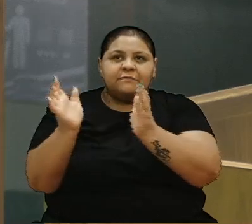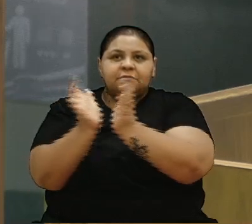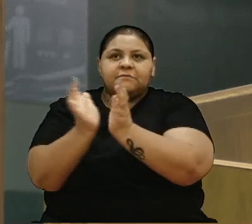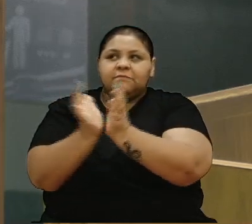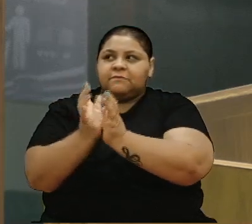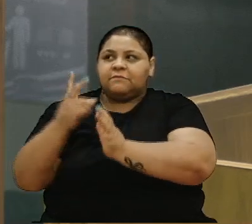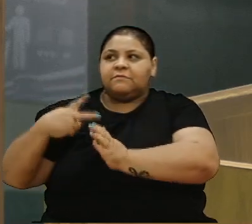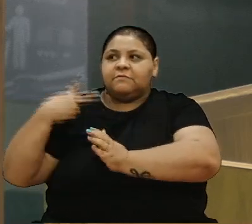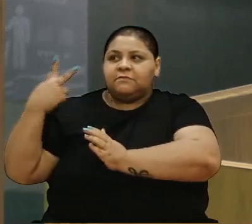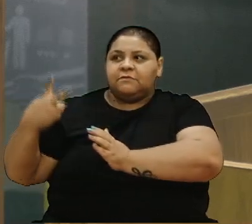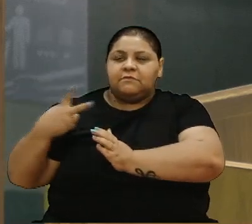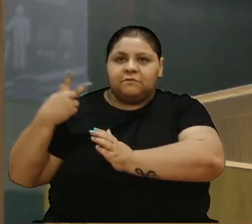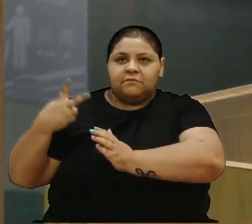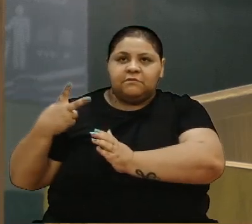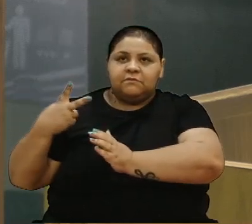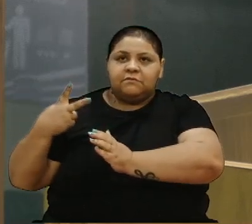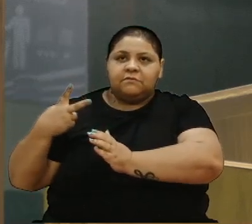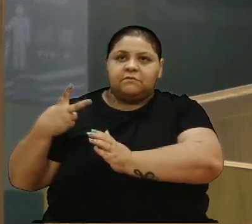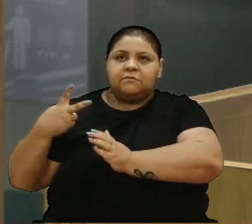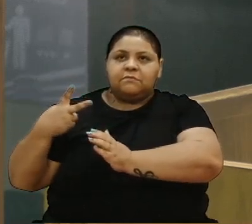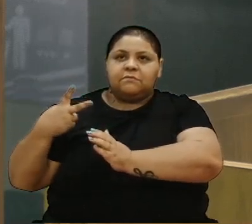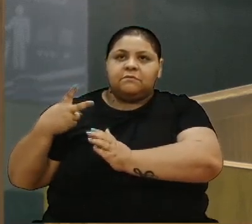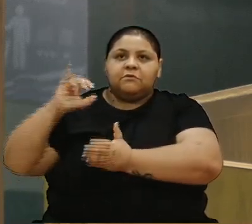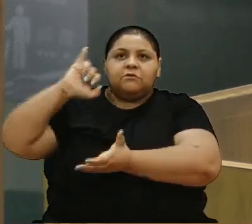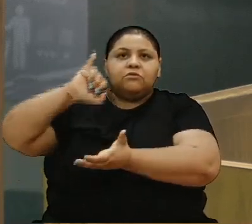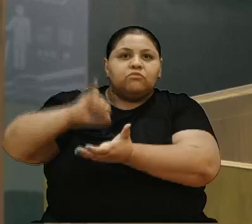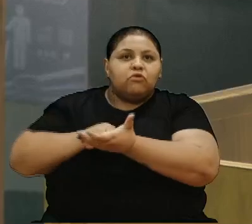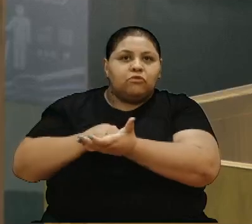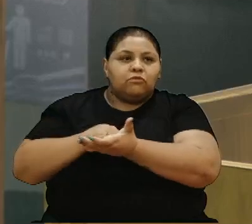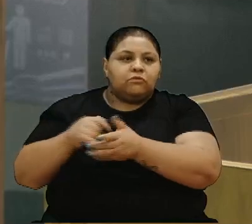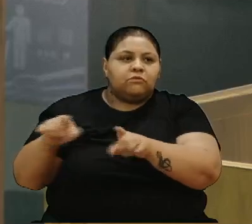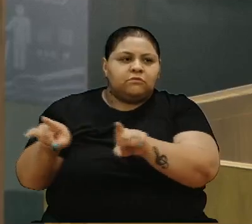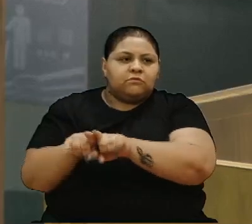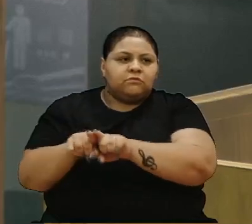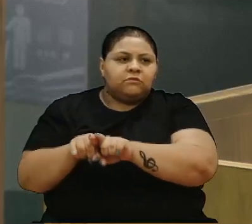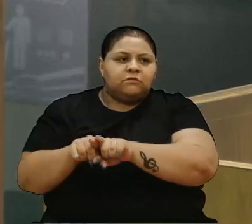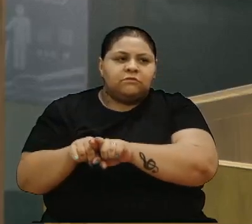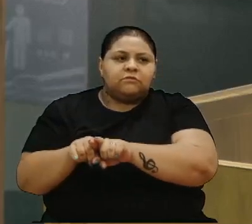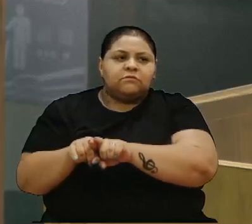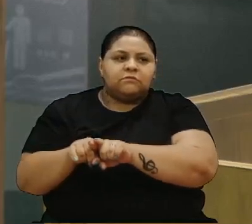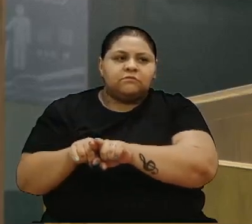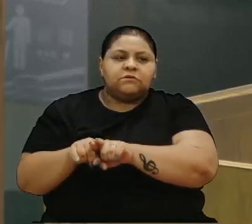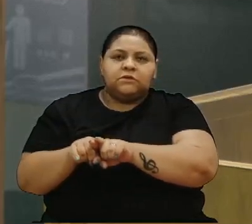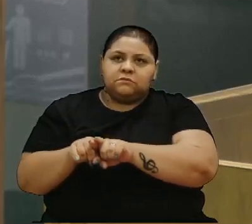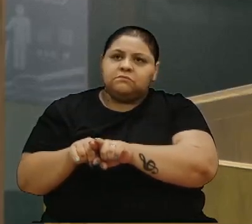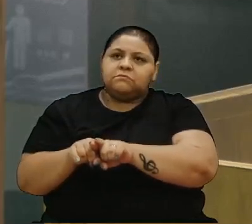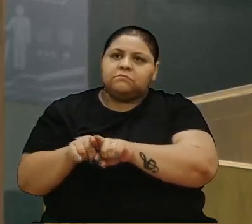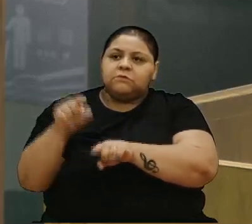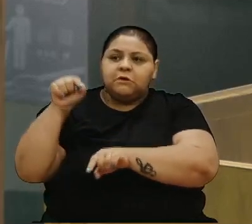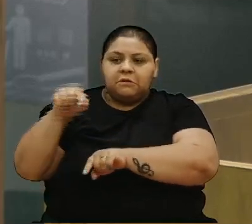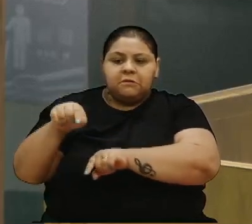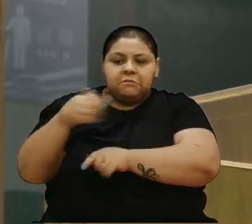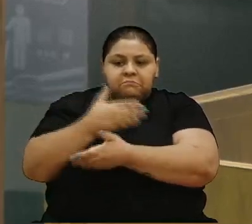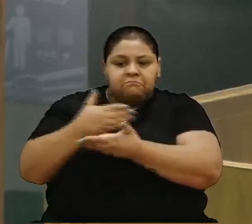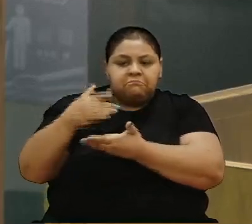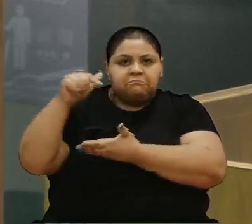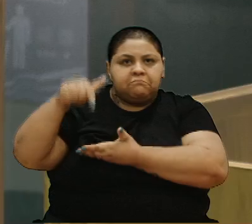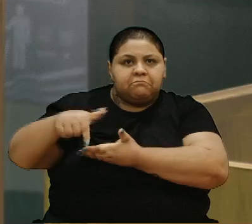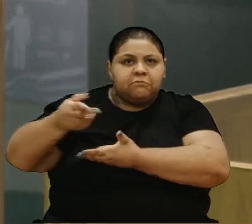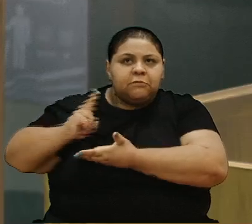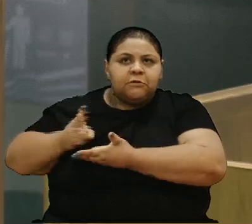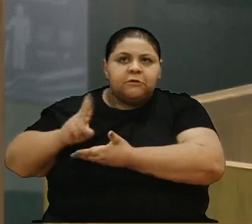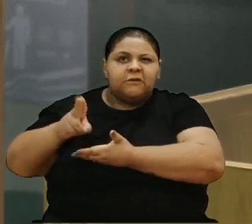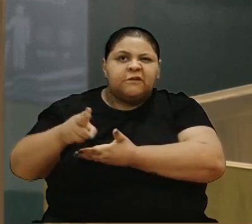vereadores, é do desconto do imposto de renda. Não tem como. Tá? Desde que eu estou aqui, sempre